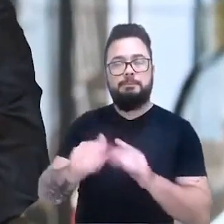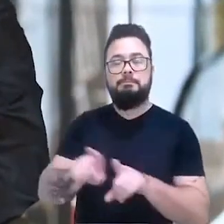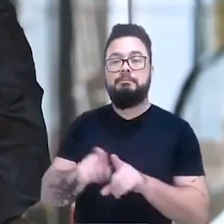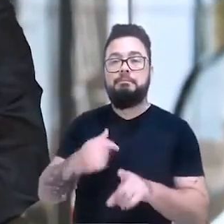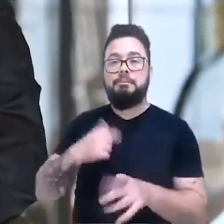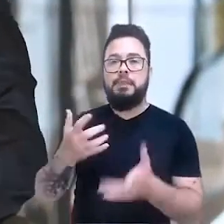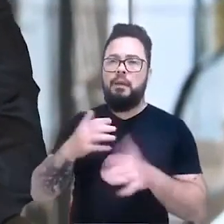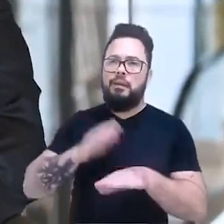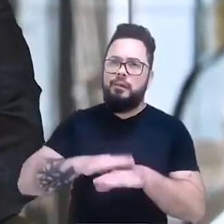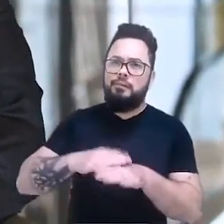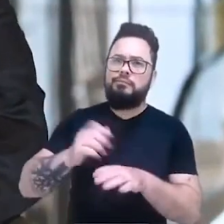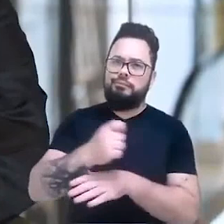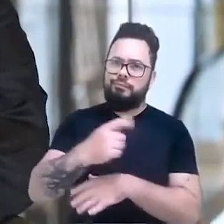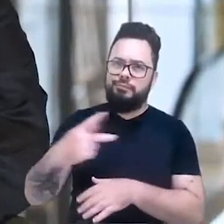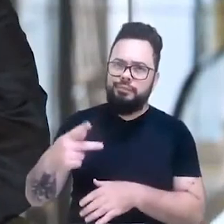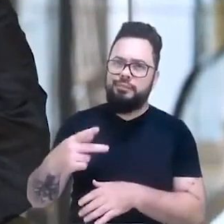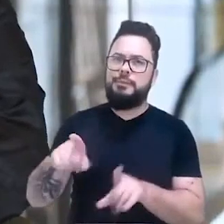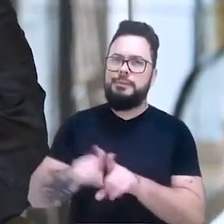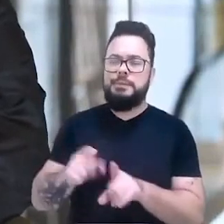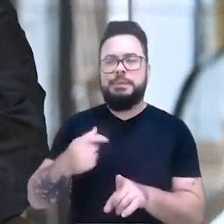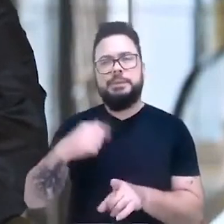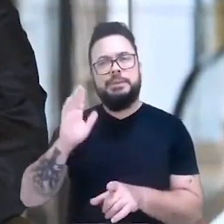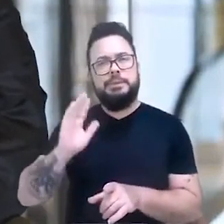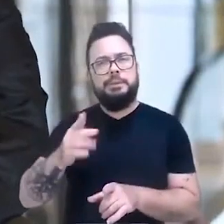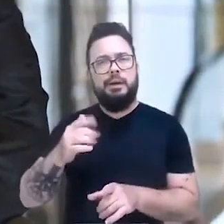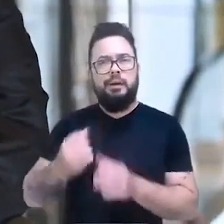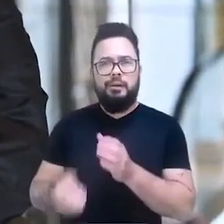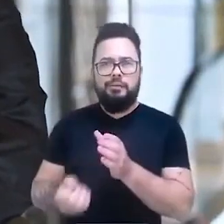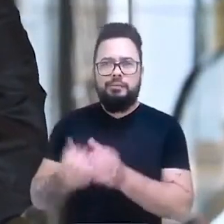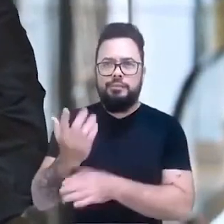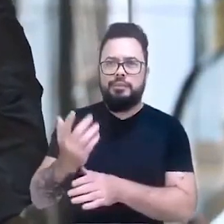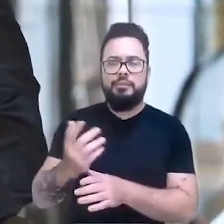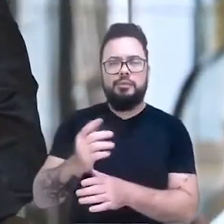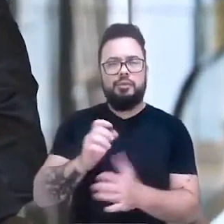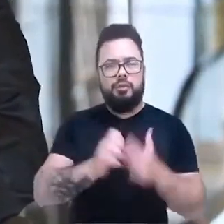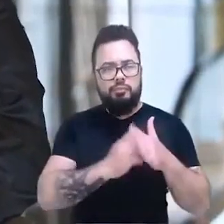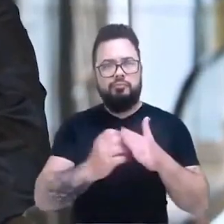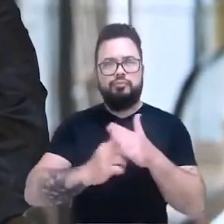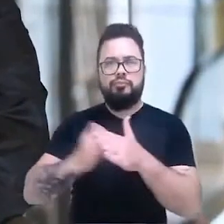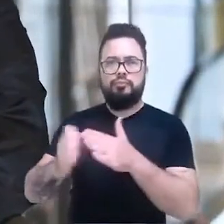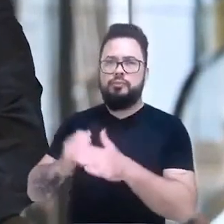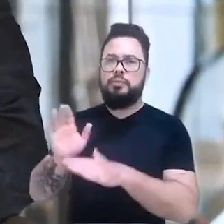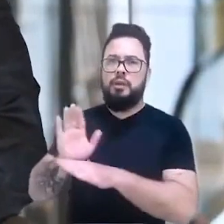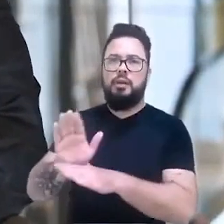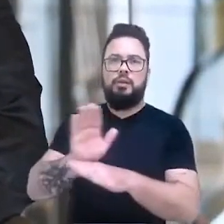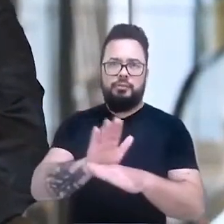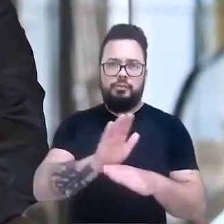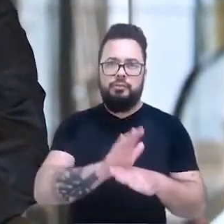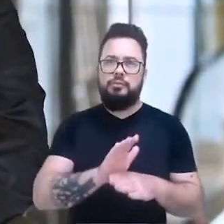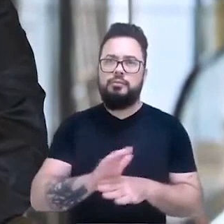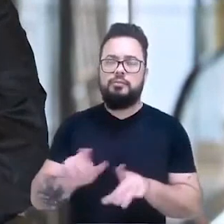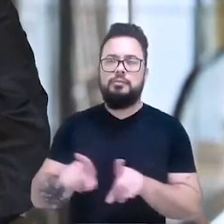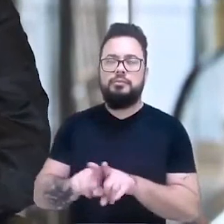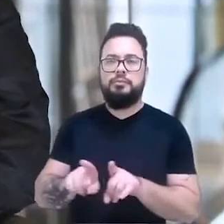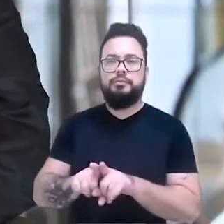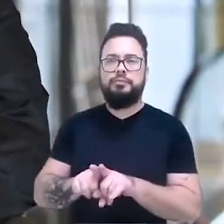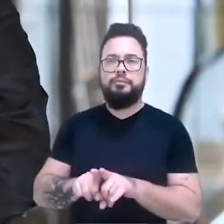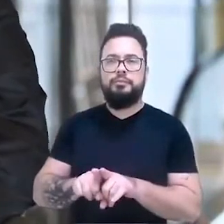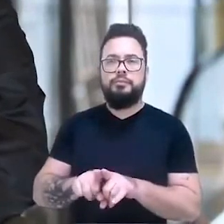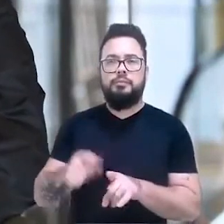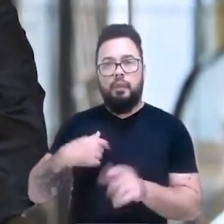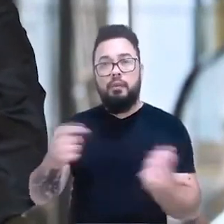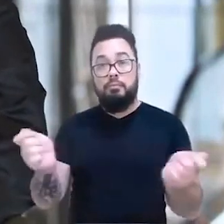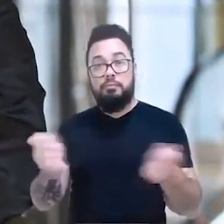Então, assim, faz tempo que eu queria criar esse aplicativo e depois de ter passado por uma criação da empresa da Grow, da Green e tal, que é uma empresa